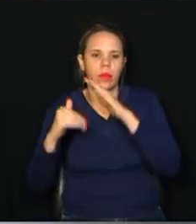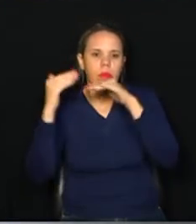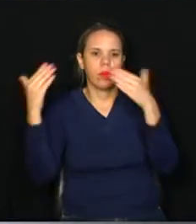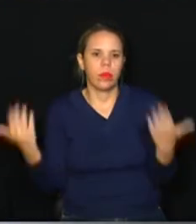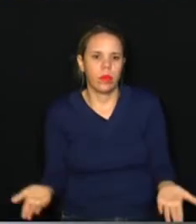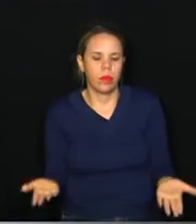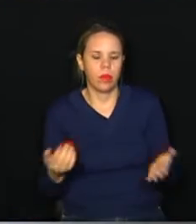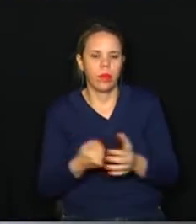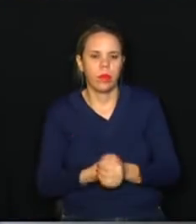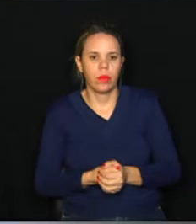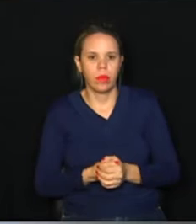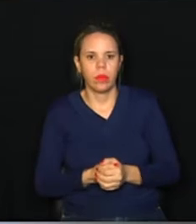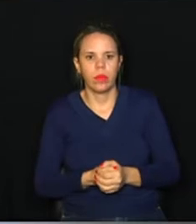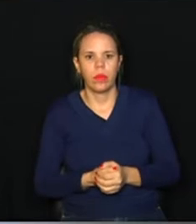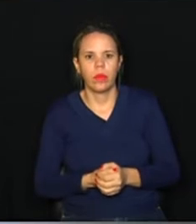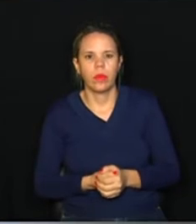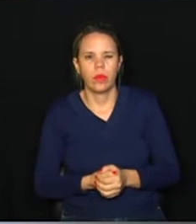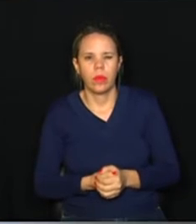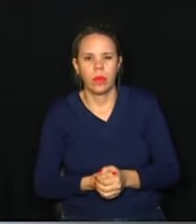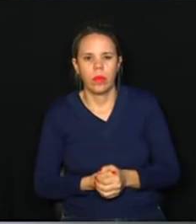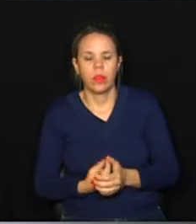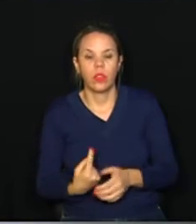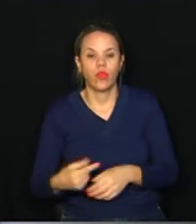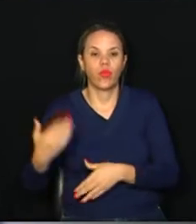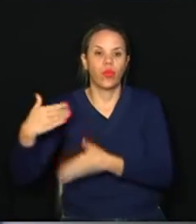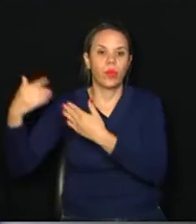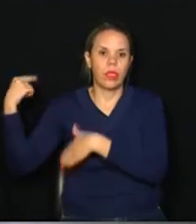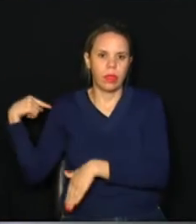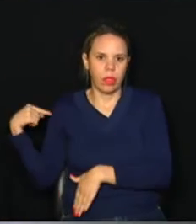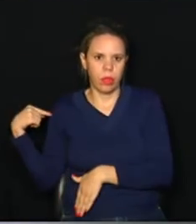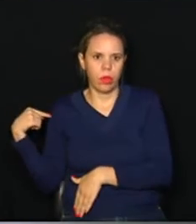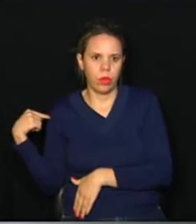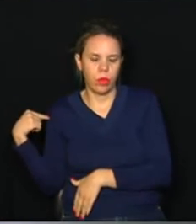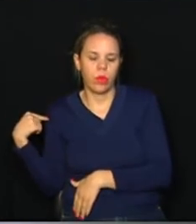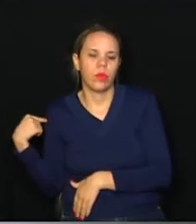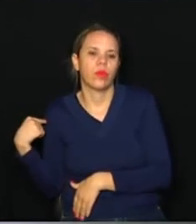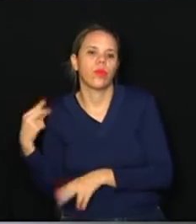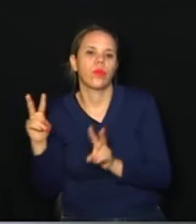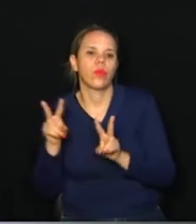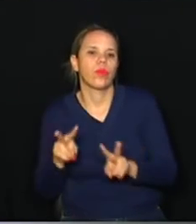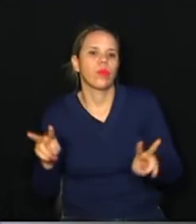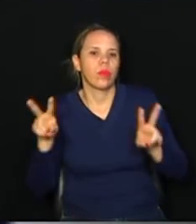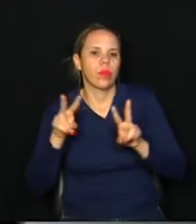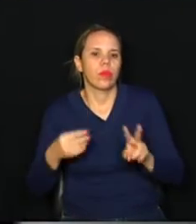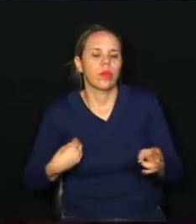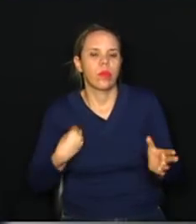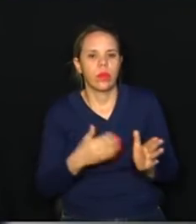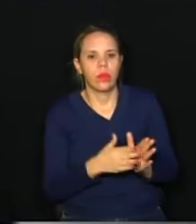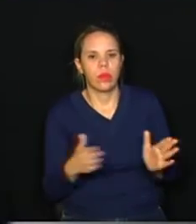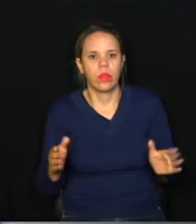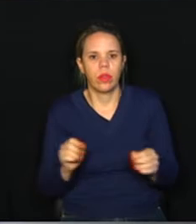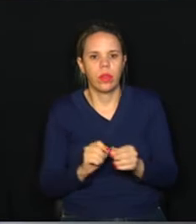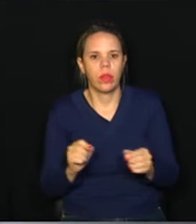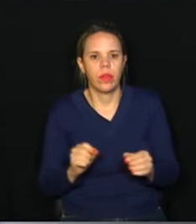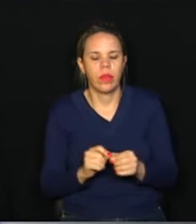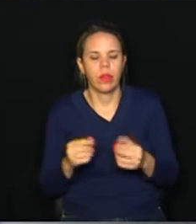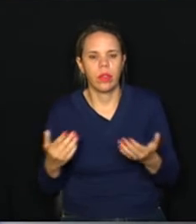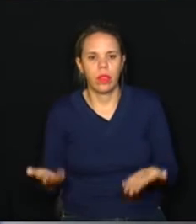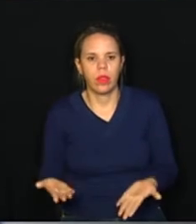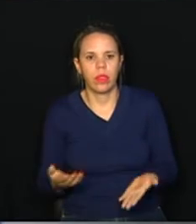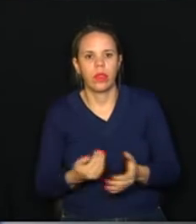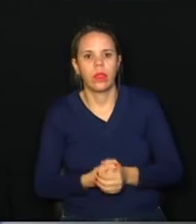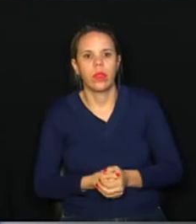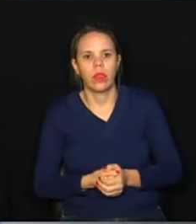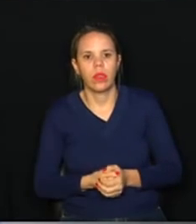Isso do passado. A visão de estadista fez com que